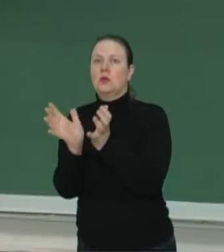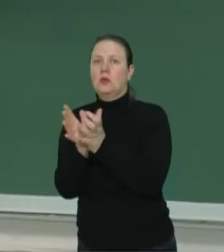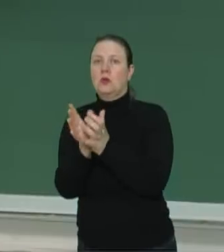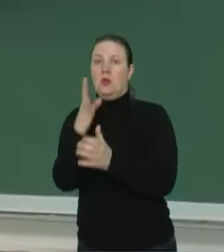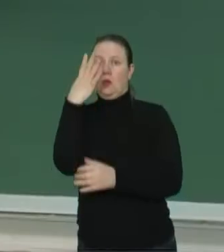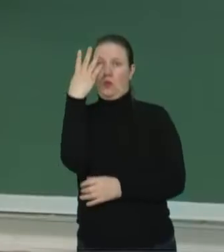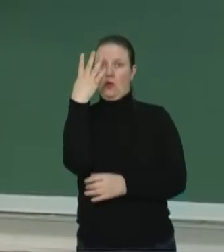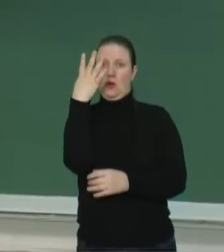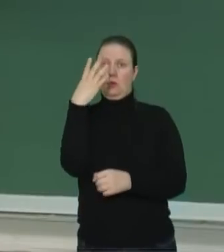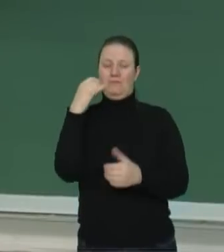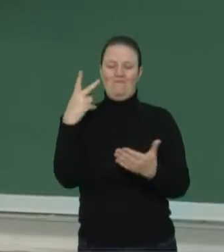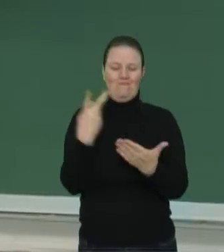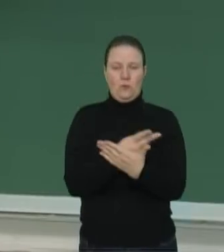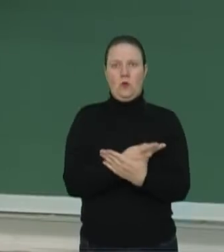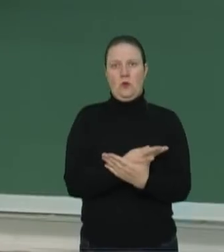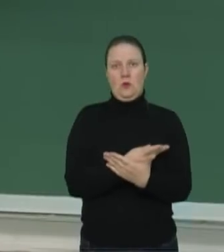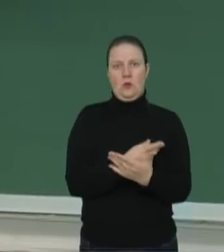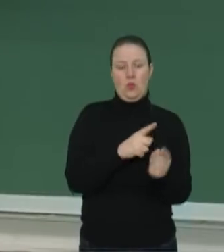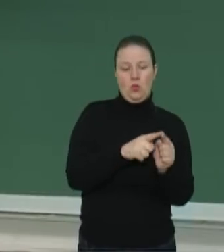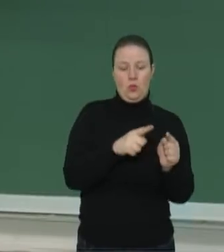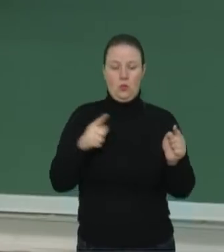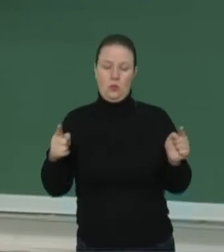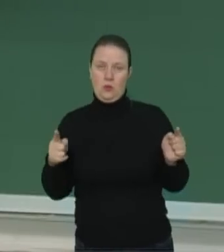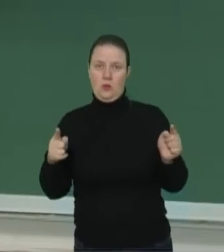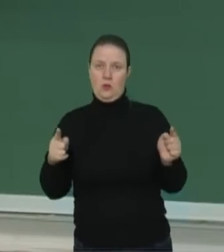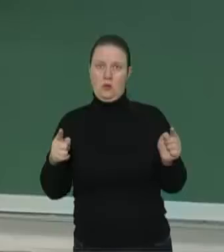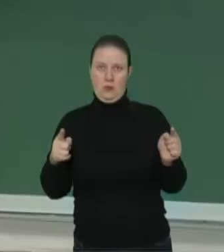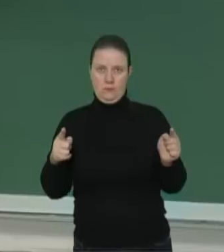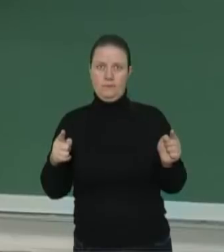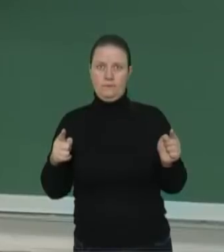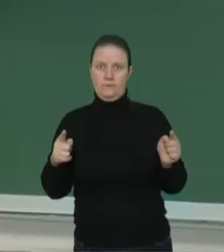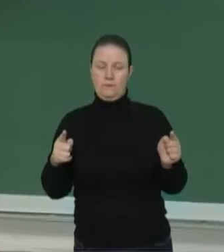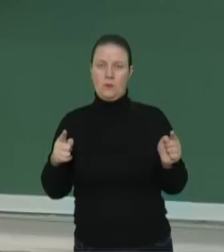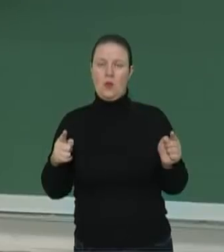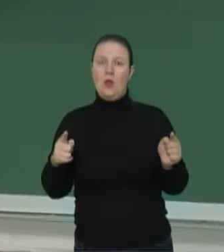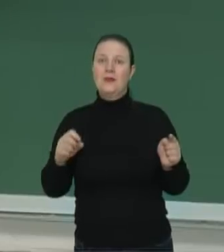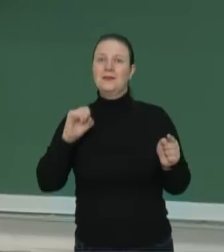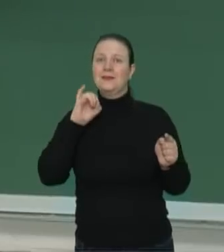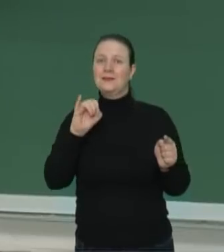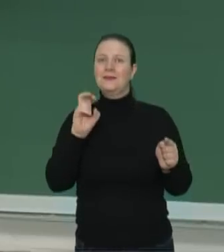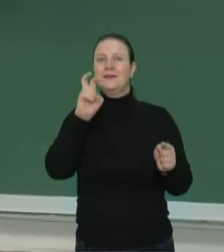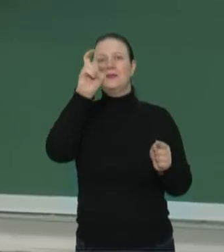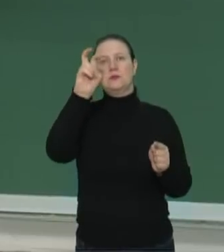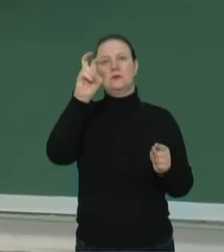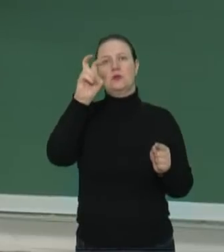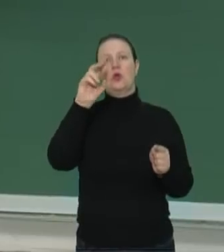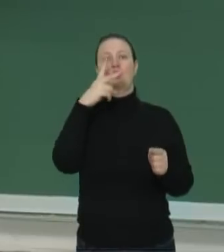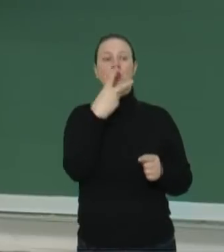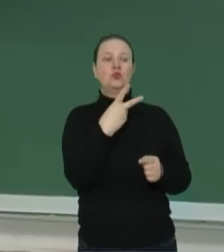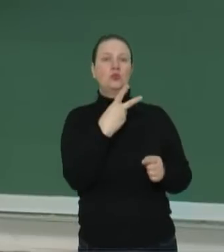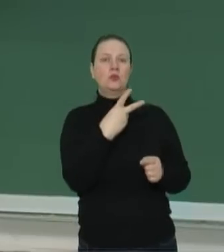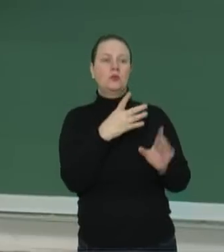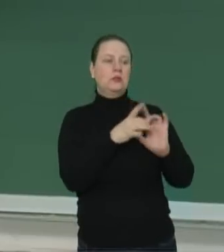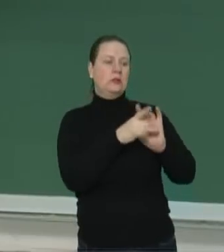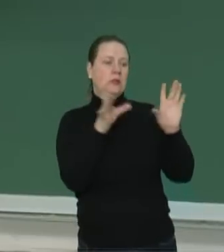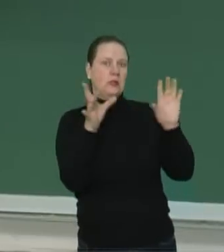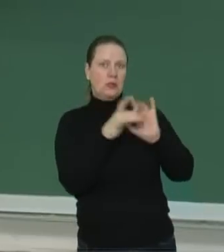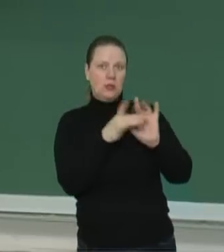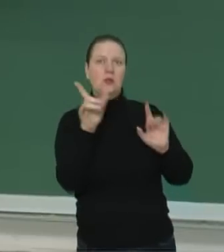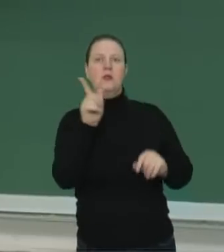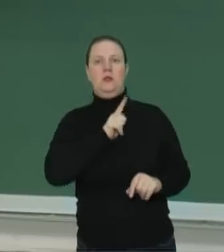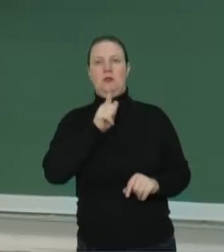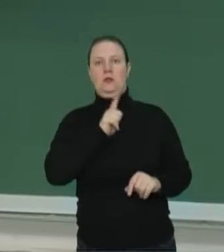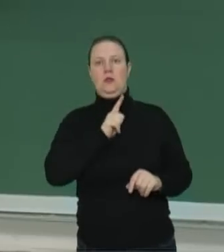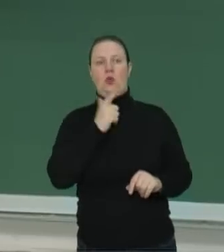faltas por período de jogo. Se a partir da 5ª falta, 2 arremessos do lance livre.